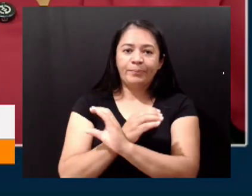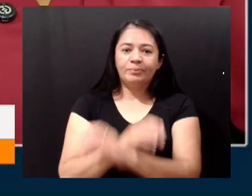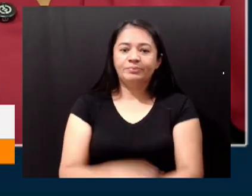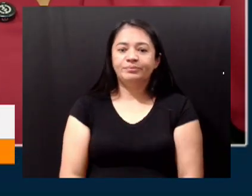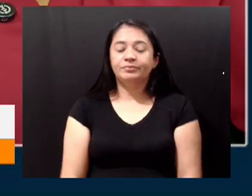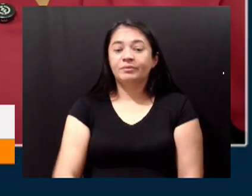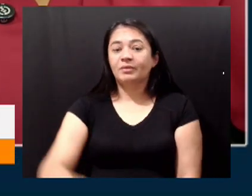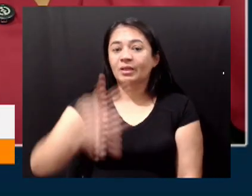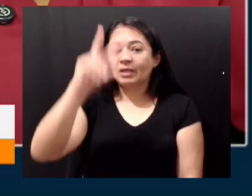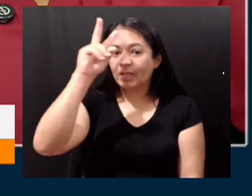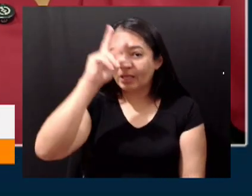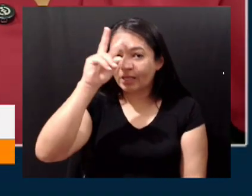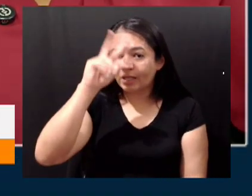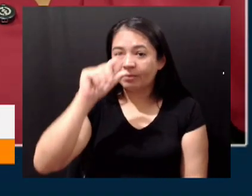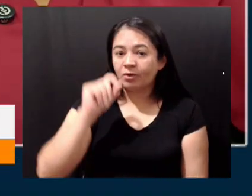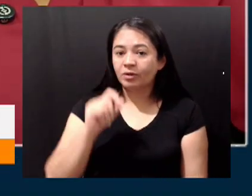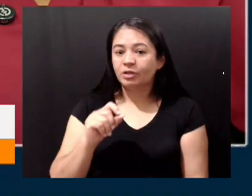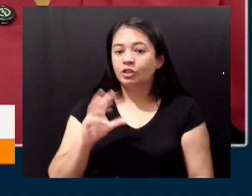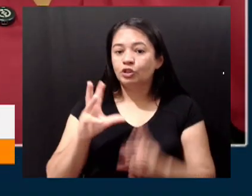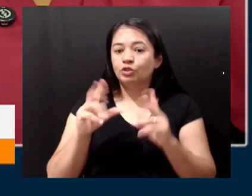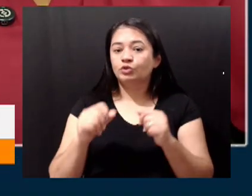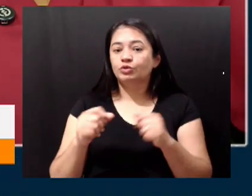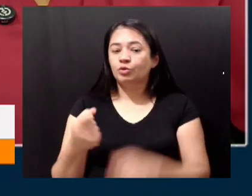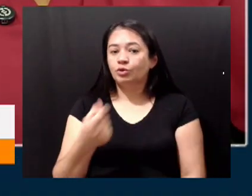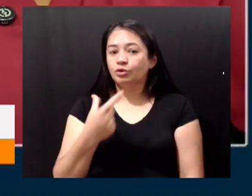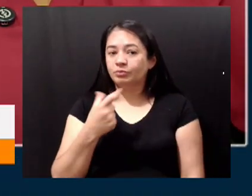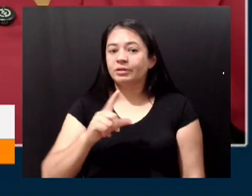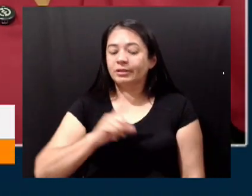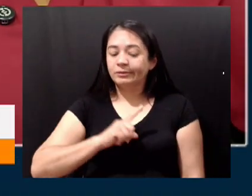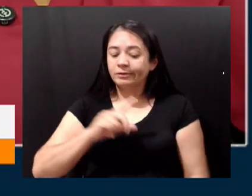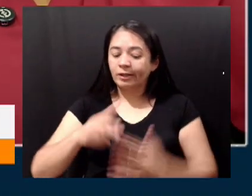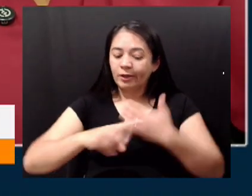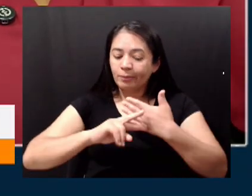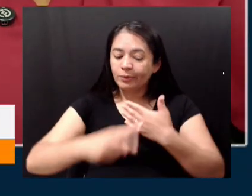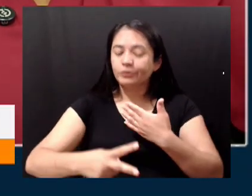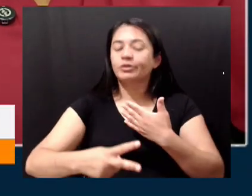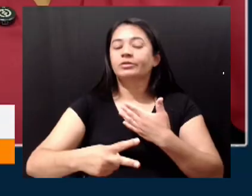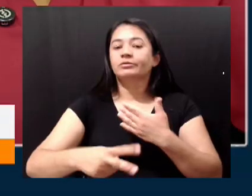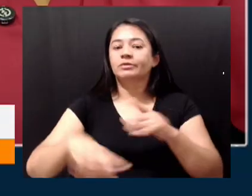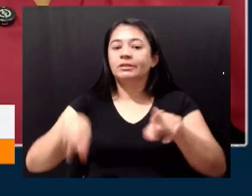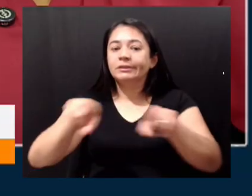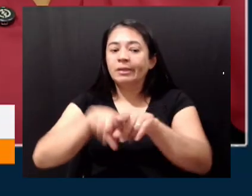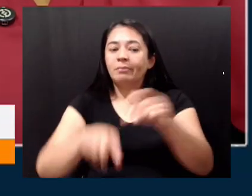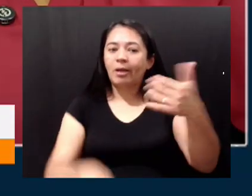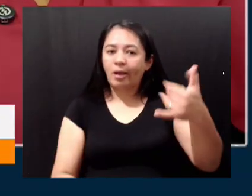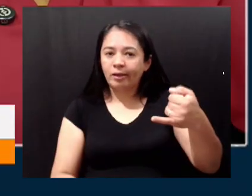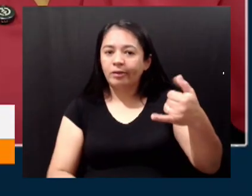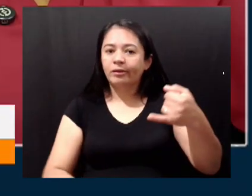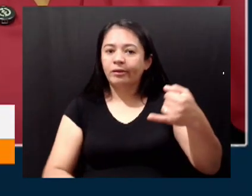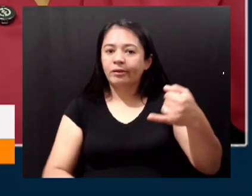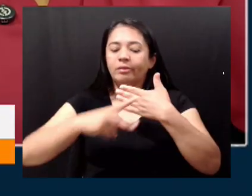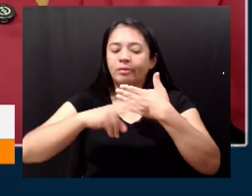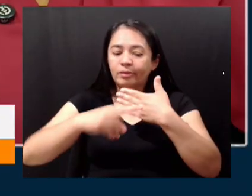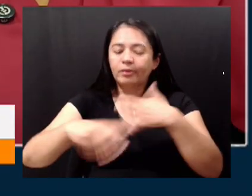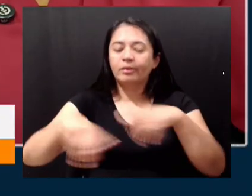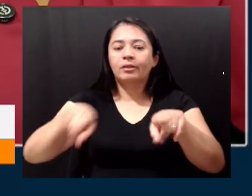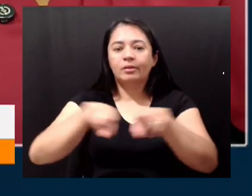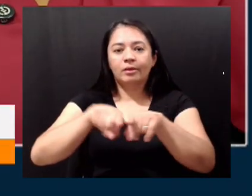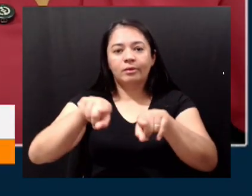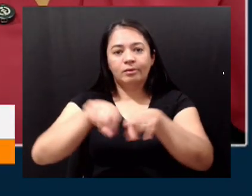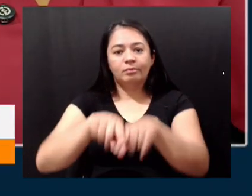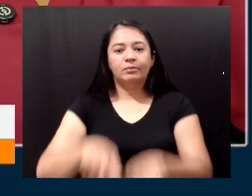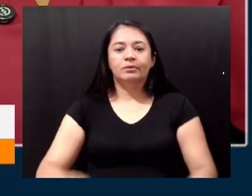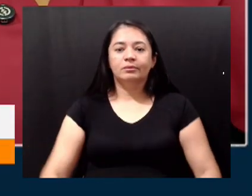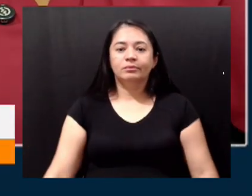todo medicamento tem uma reação e essa caneta também tem uma reação no nosso organismo, não é, Rogério?